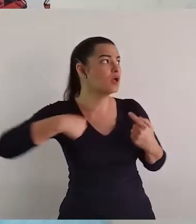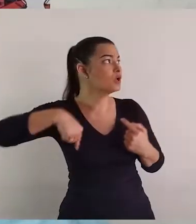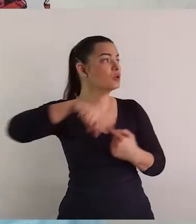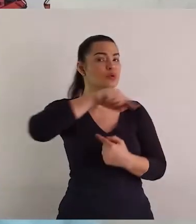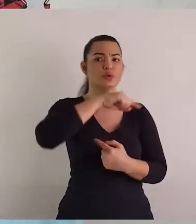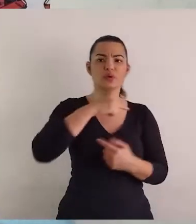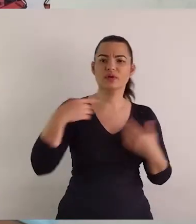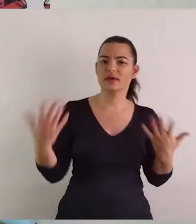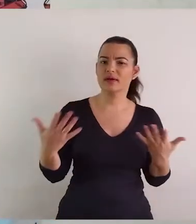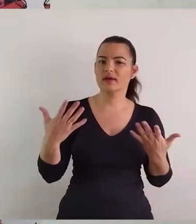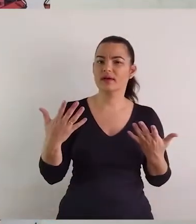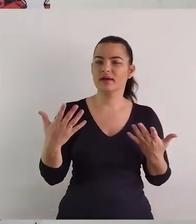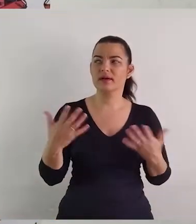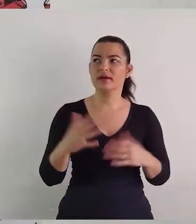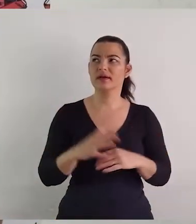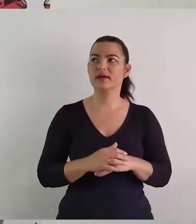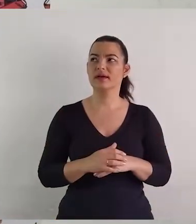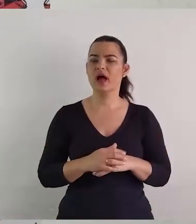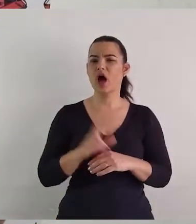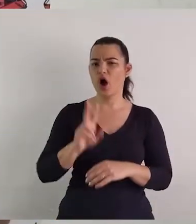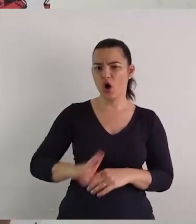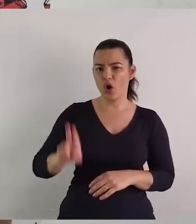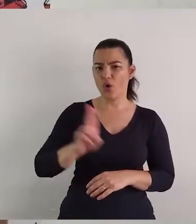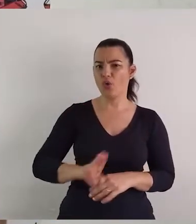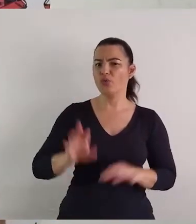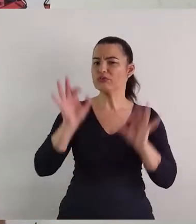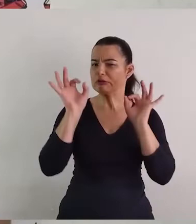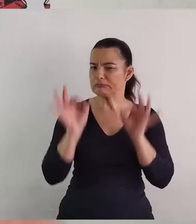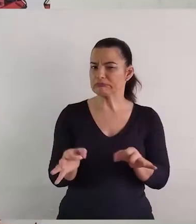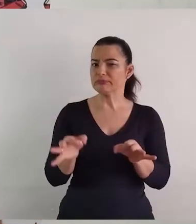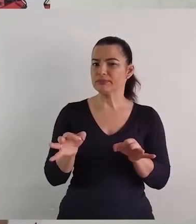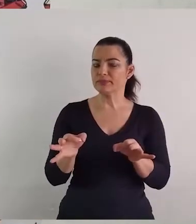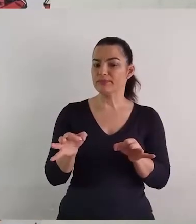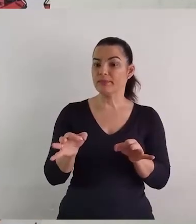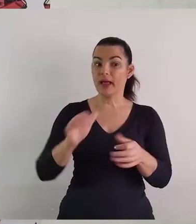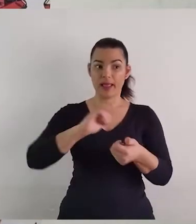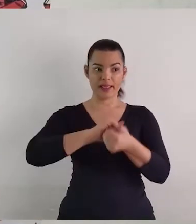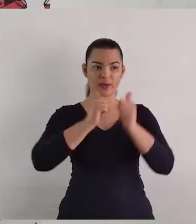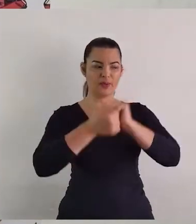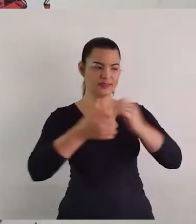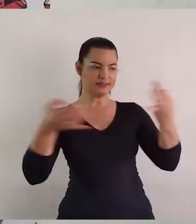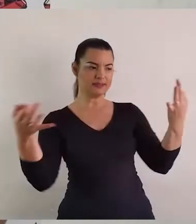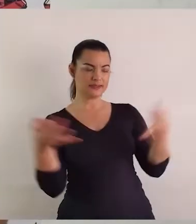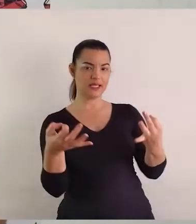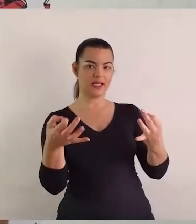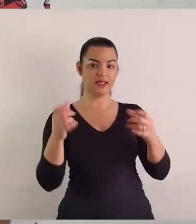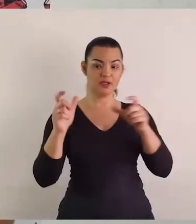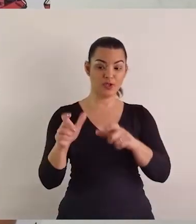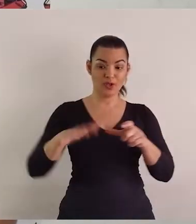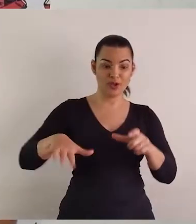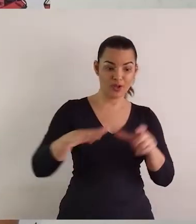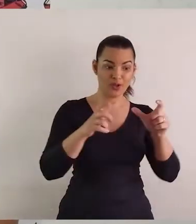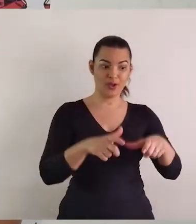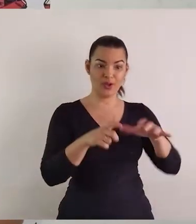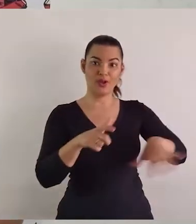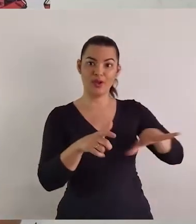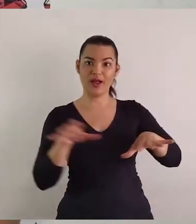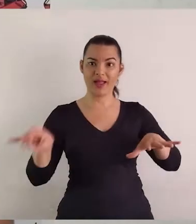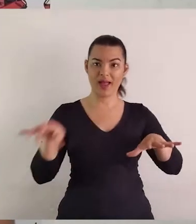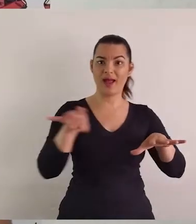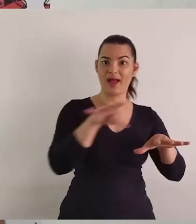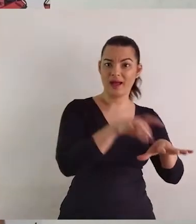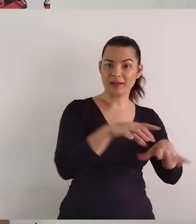Será que nós usamos adequadamente todos esses espaços? Nós